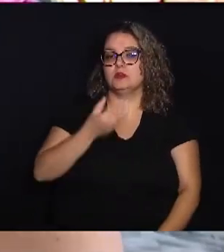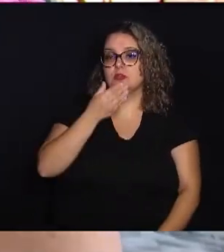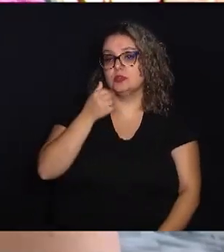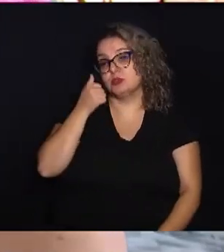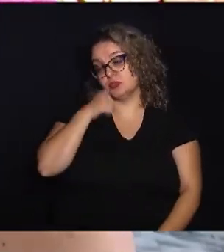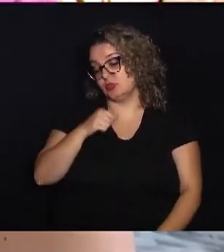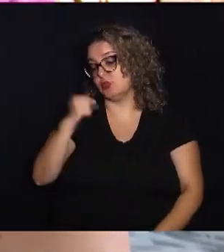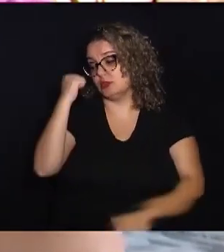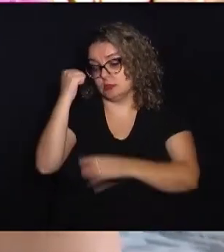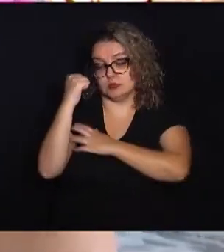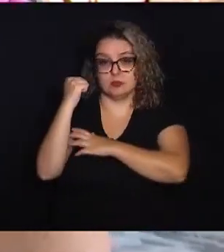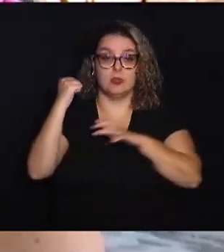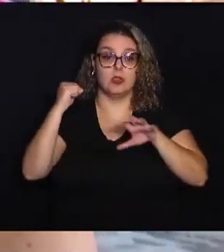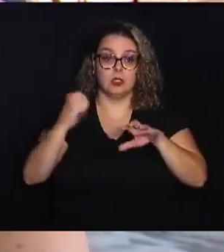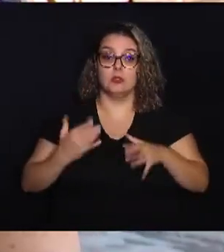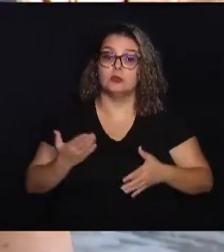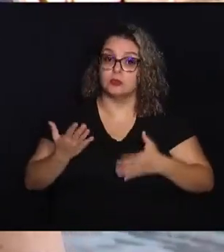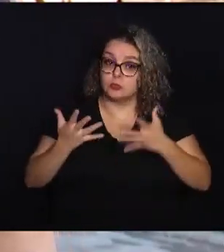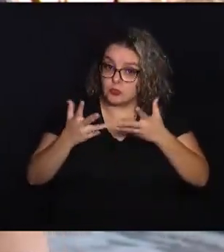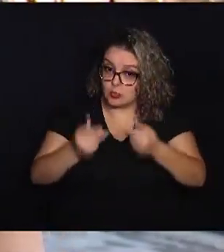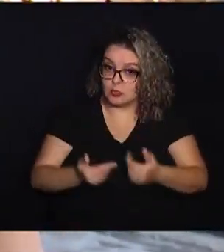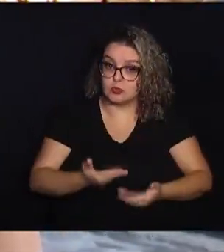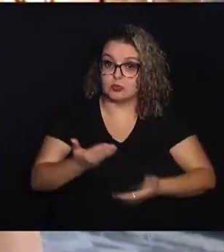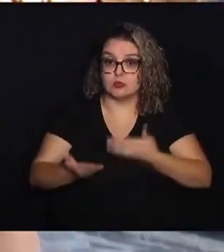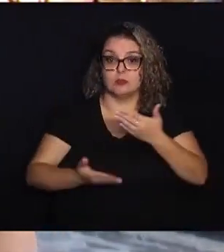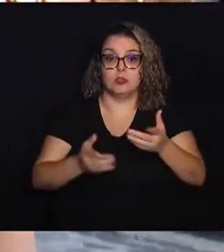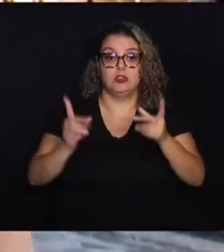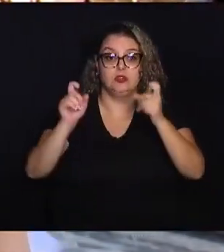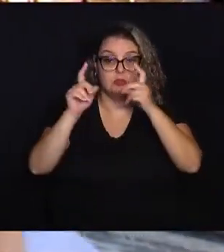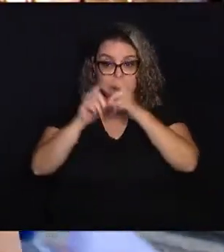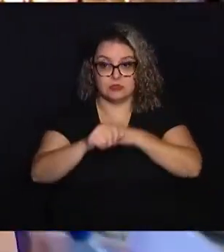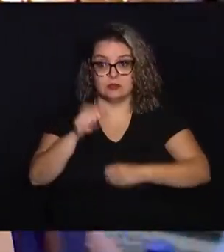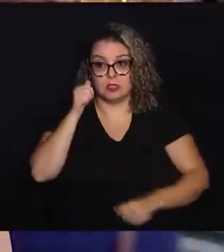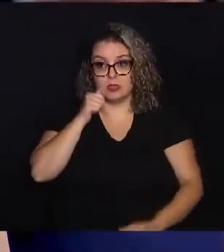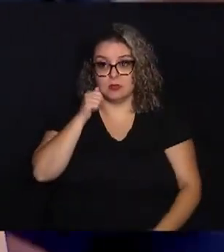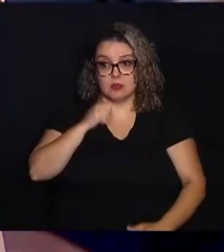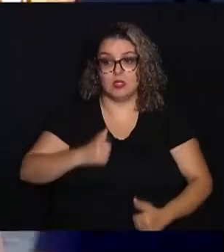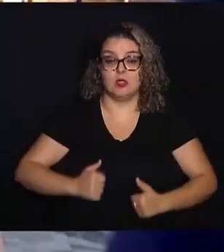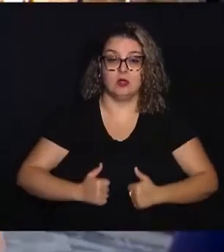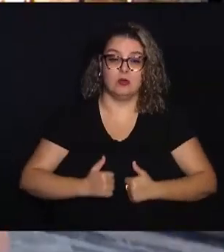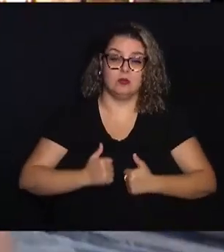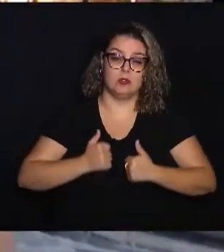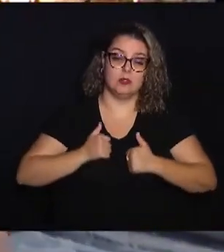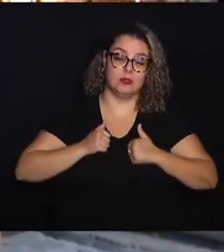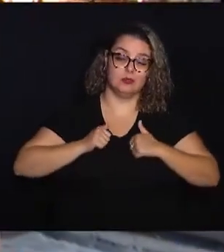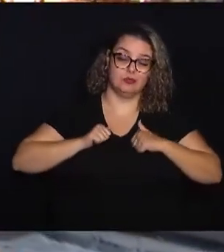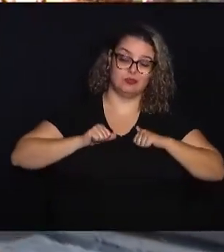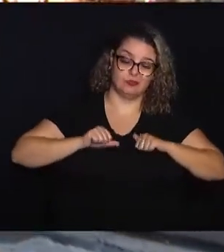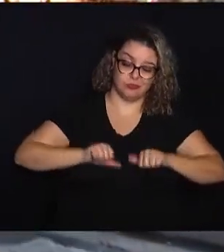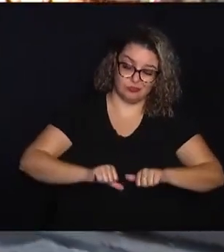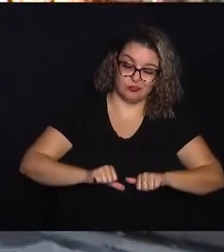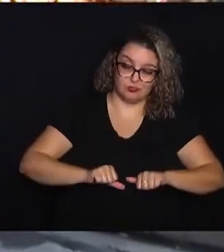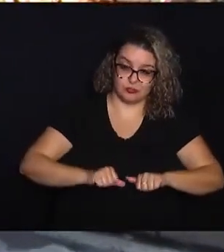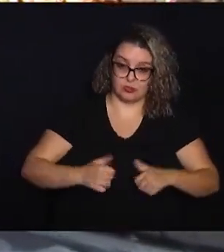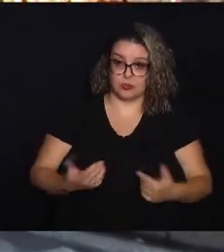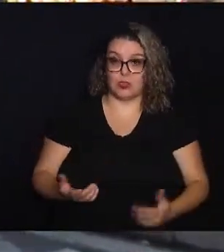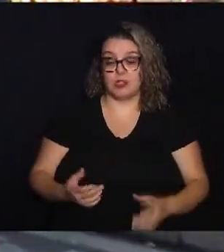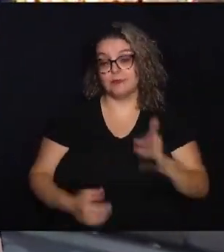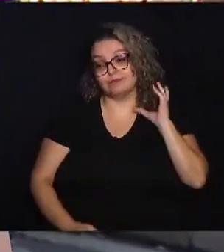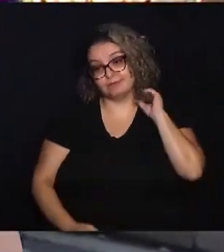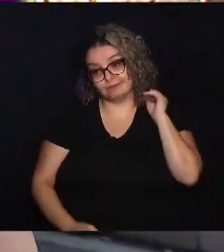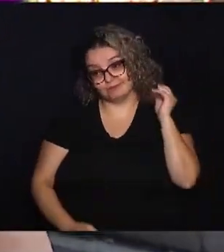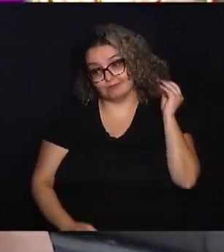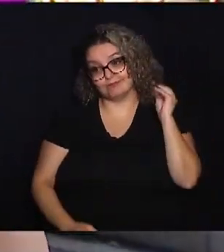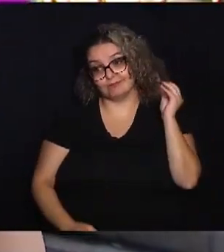tratamento é um momento difícil para essas mulheres, a autoestima normalmente fica muito rebaixada e os cabelos,